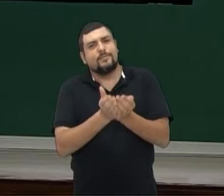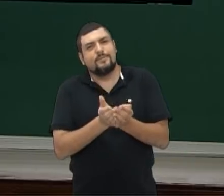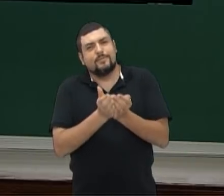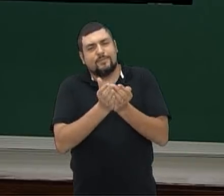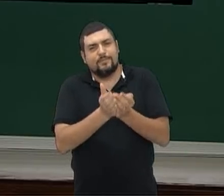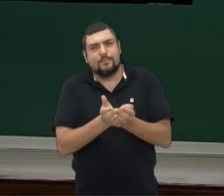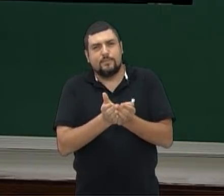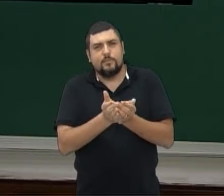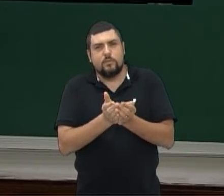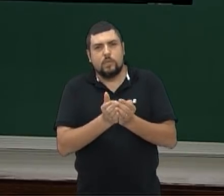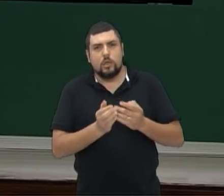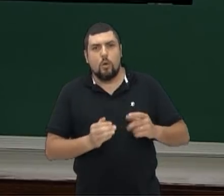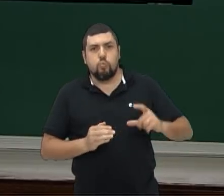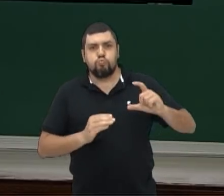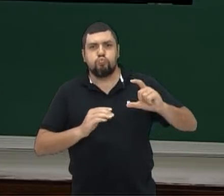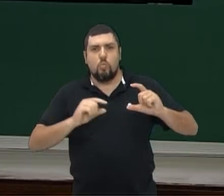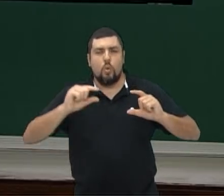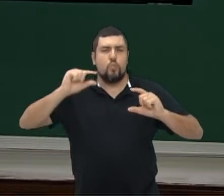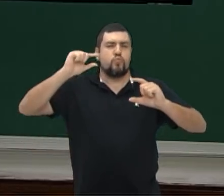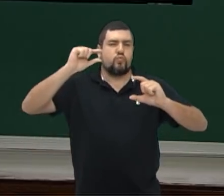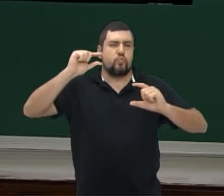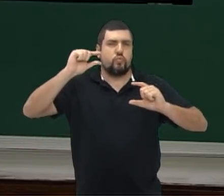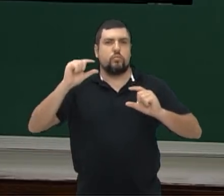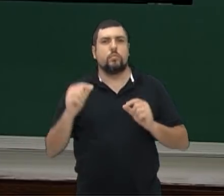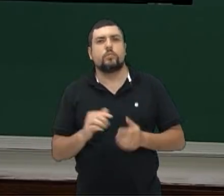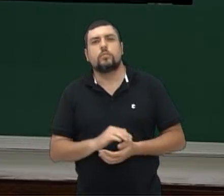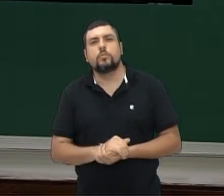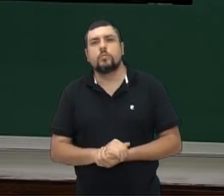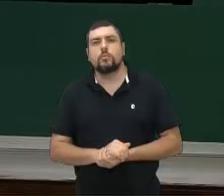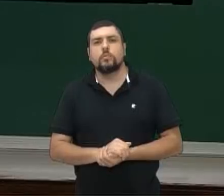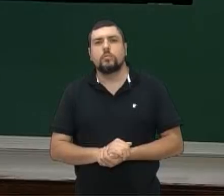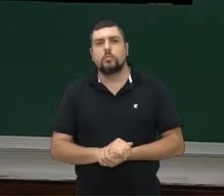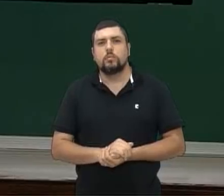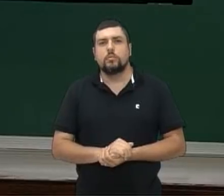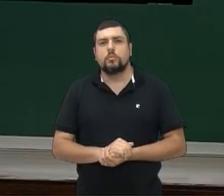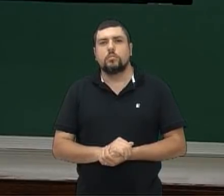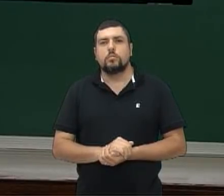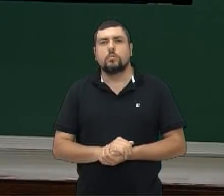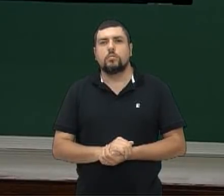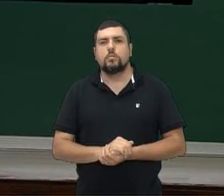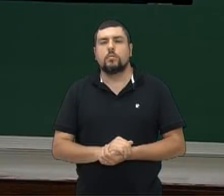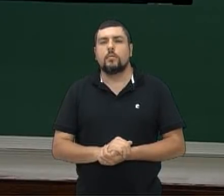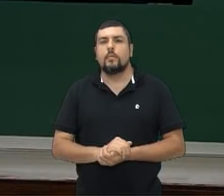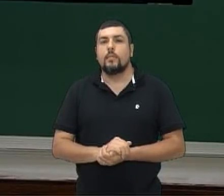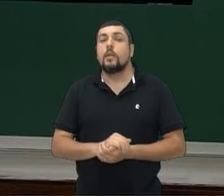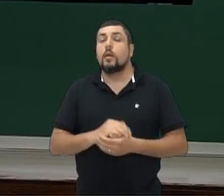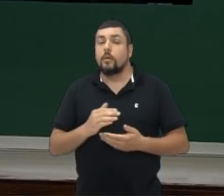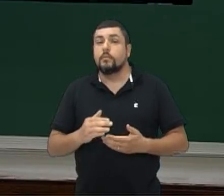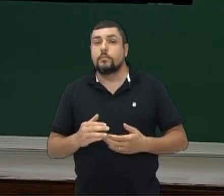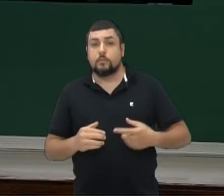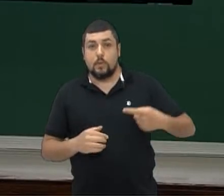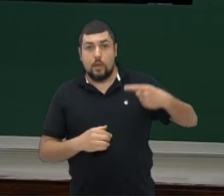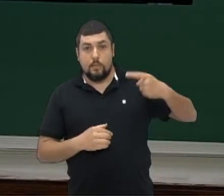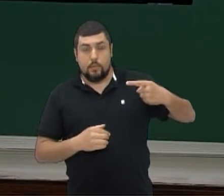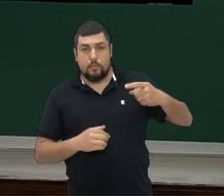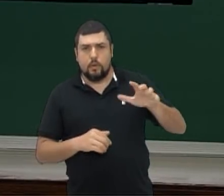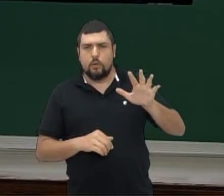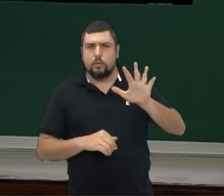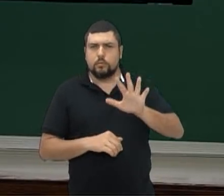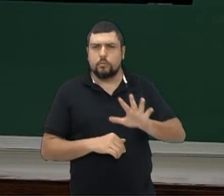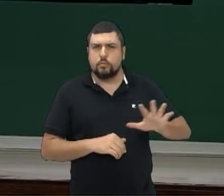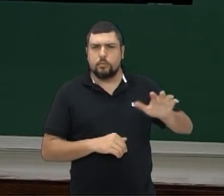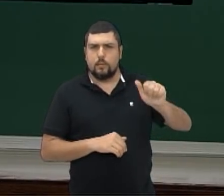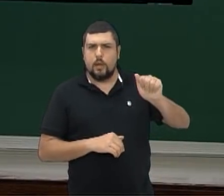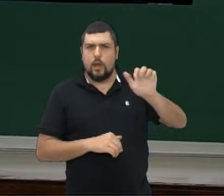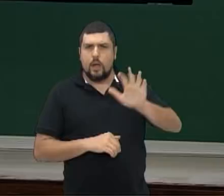parecido aqui, desenhou dois barcos, figura 1 e a figura 2. A área da figura 1, ela é o dobro